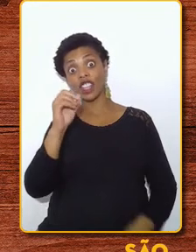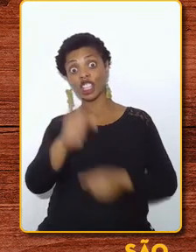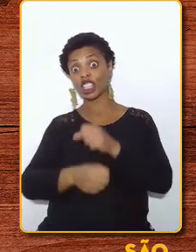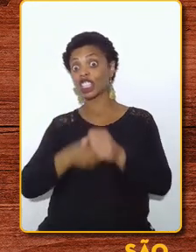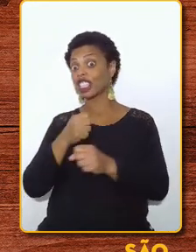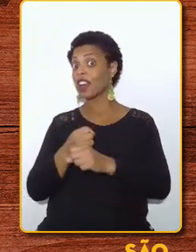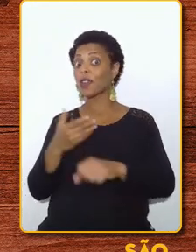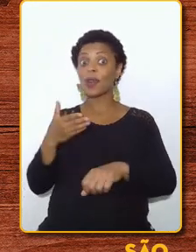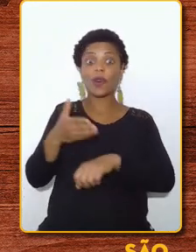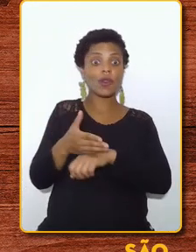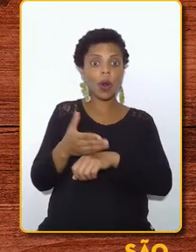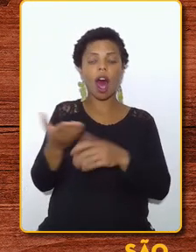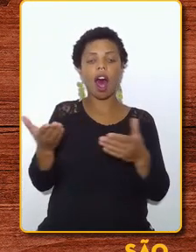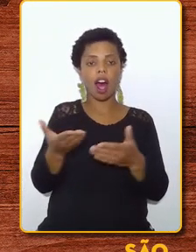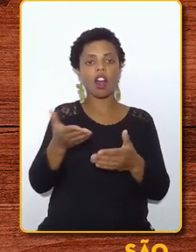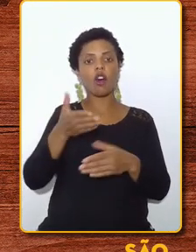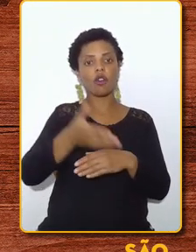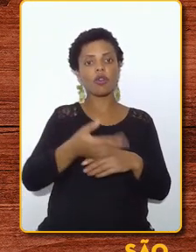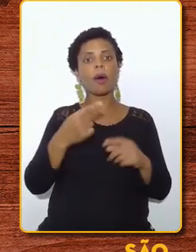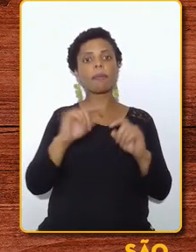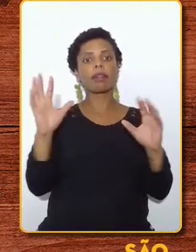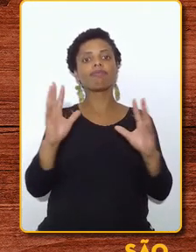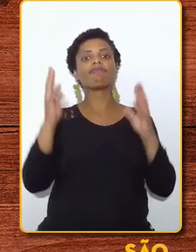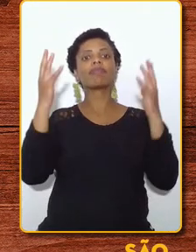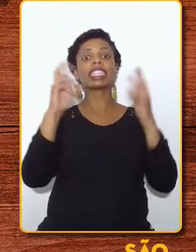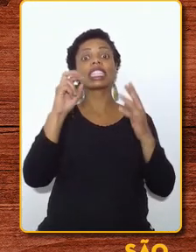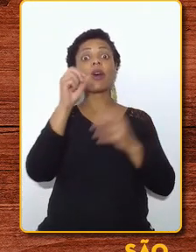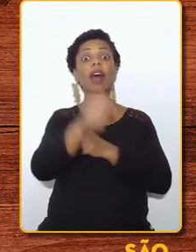celebrar 50 anos de formatura.